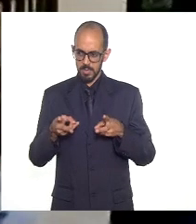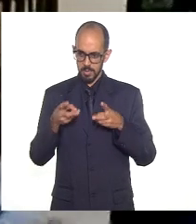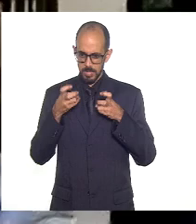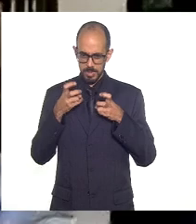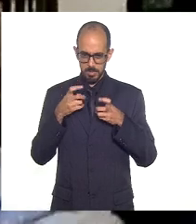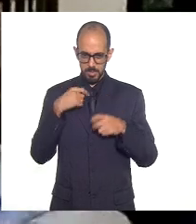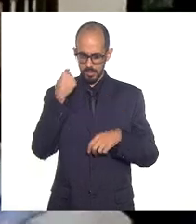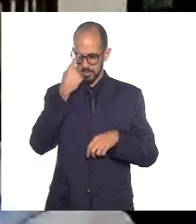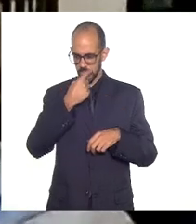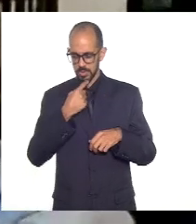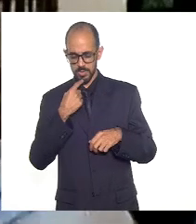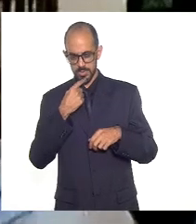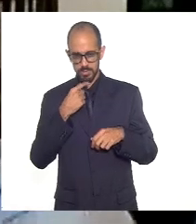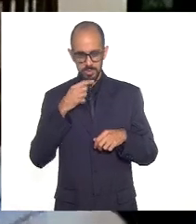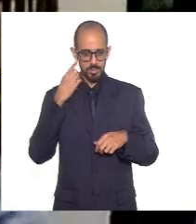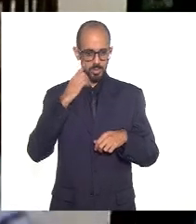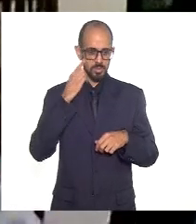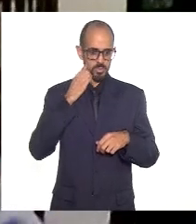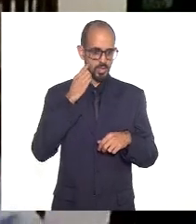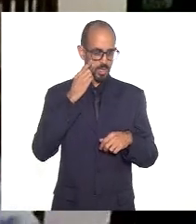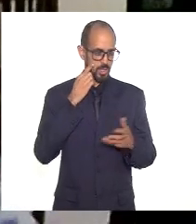da deputada